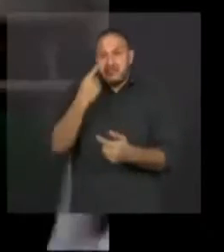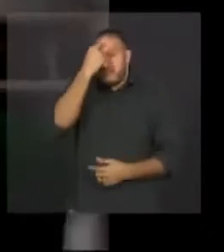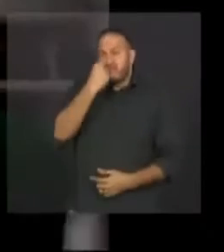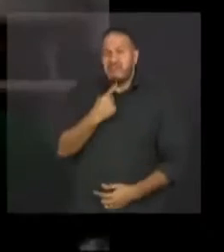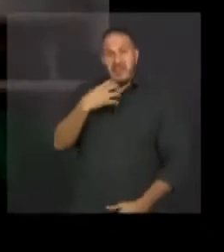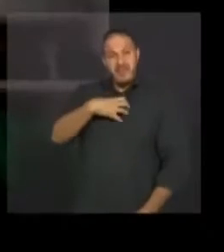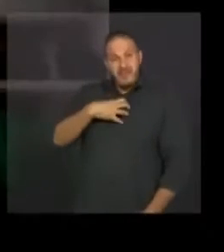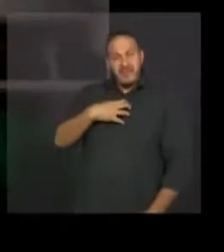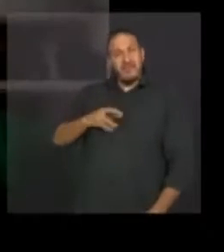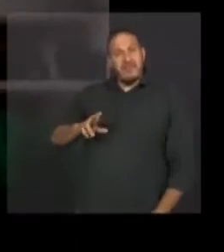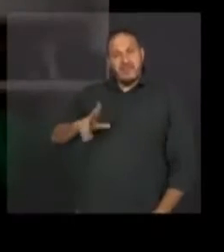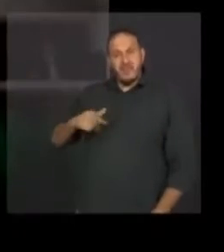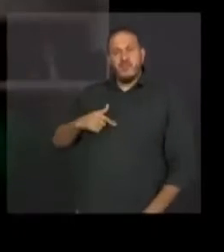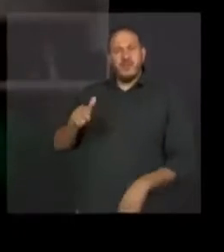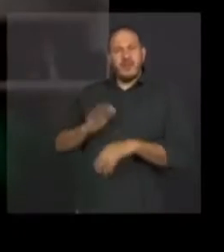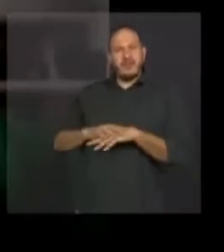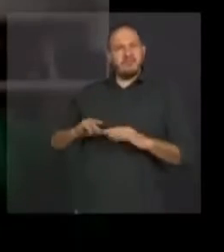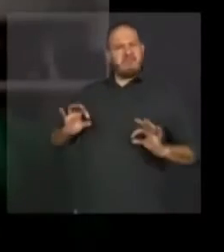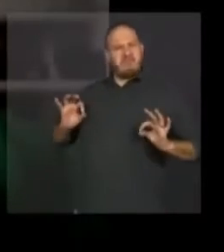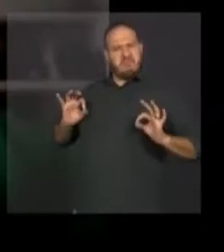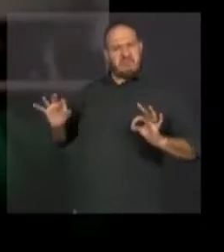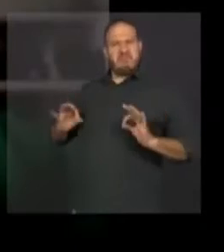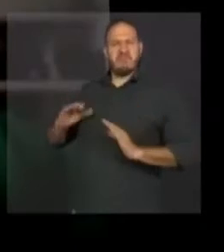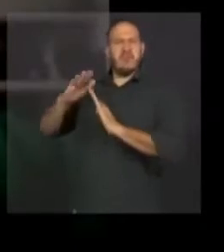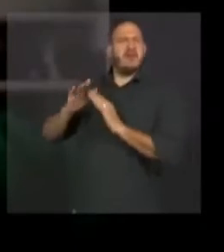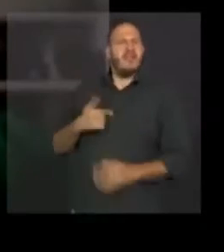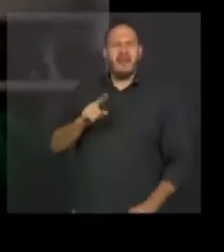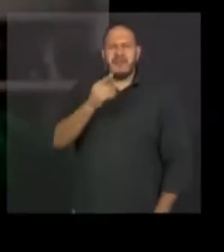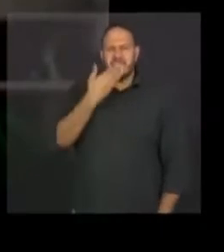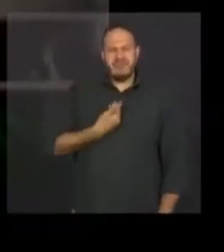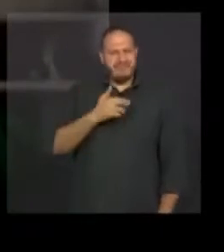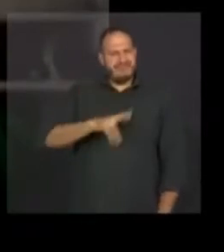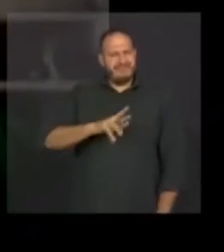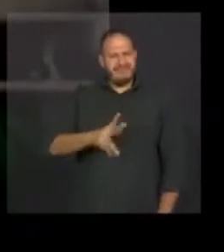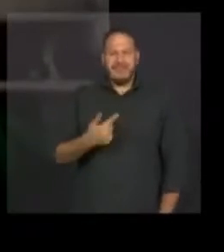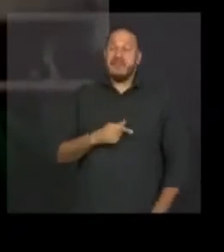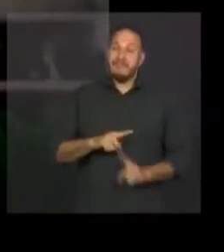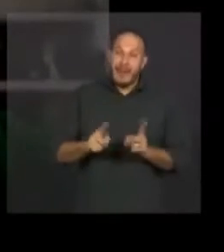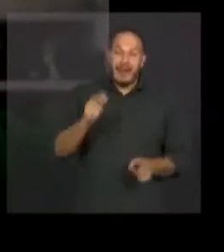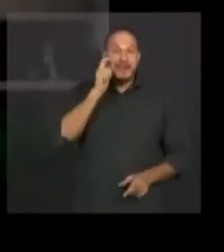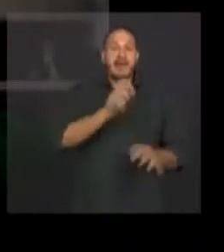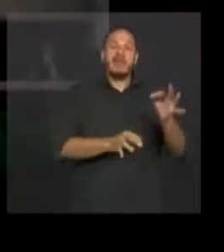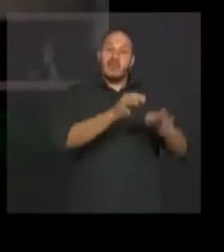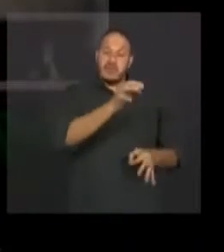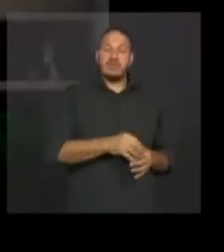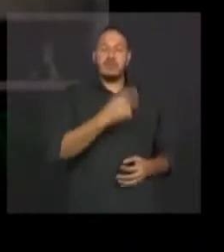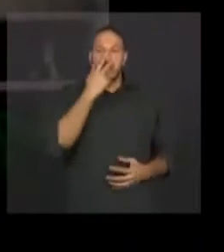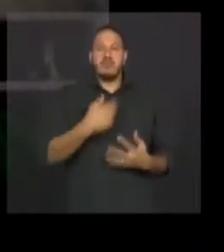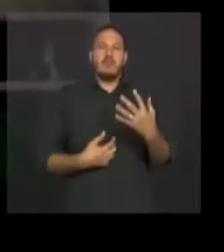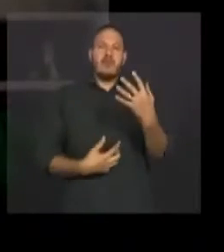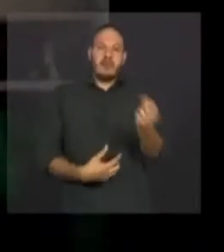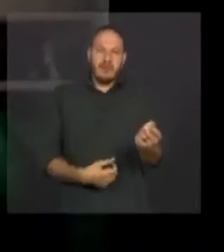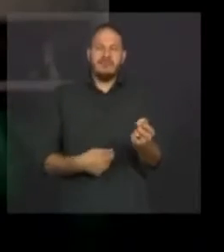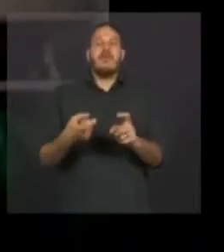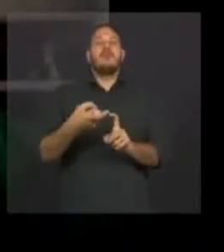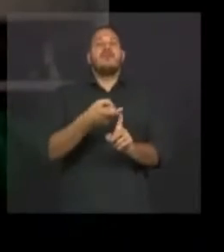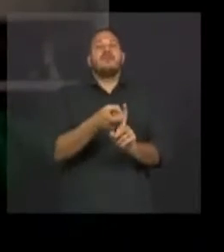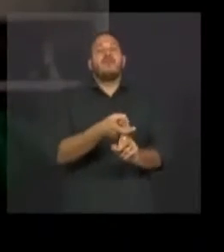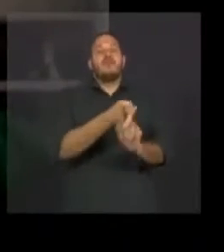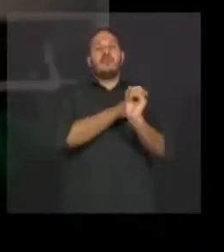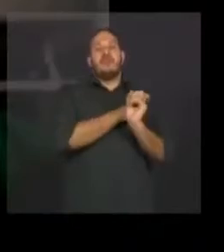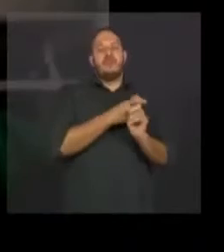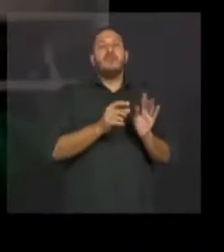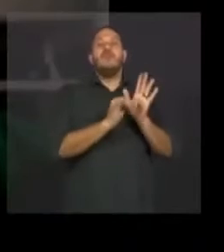que não é o das estrelas da cultura, como dá a entender esse pedido. Mas a juíza acatou o pedido, né? Suspendeu